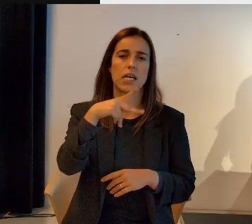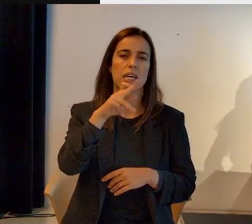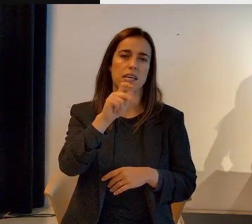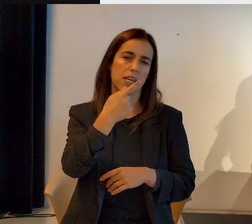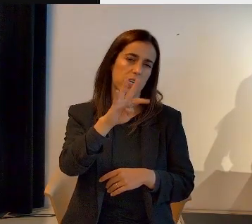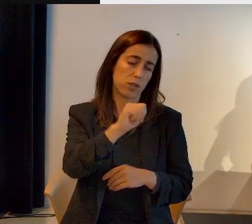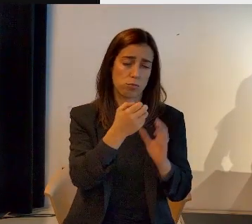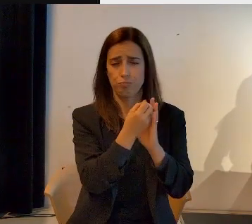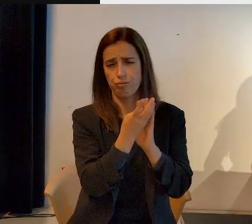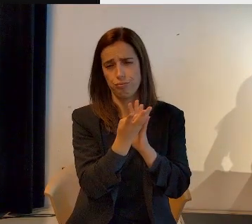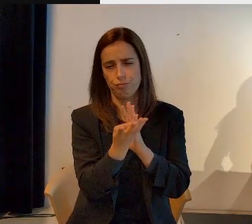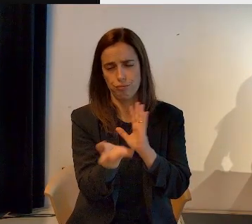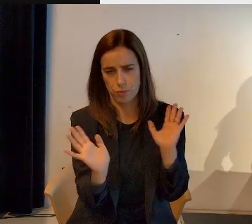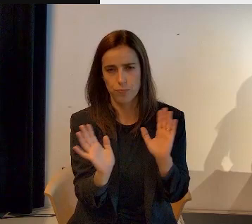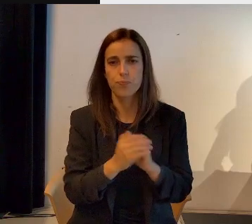Coin.